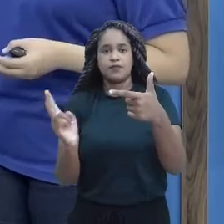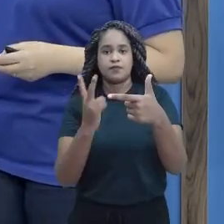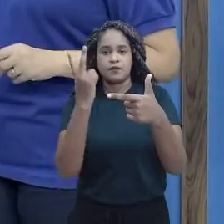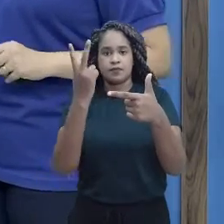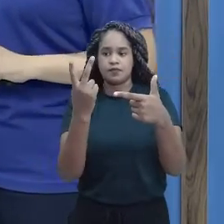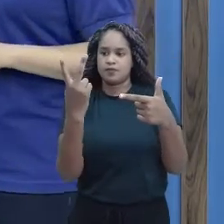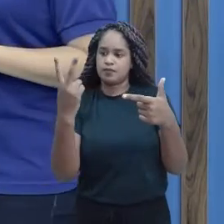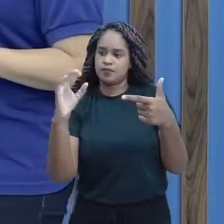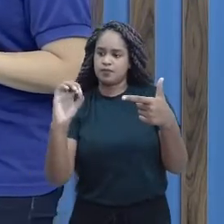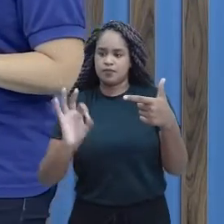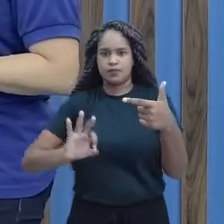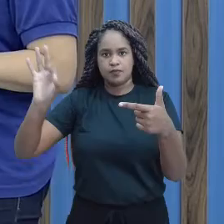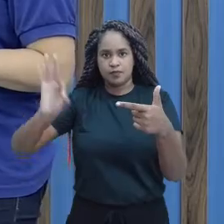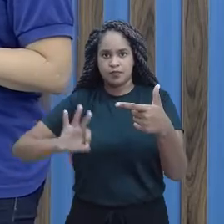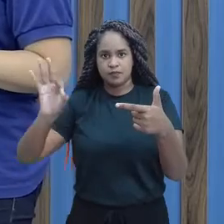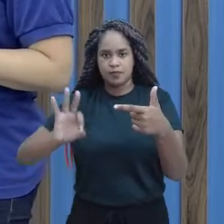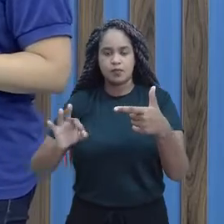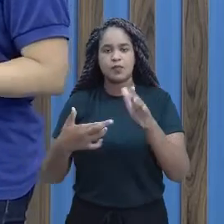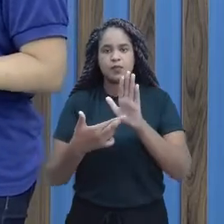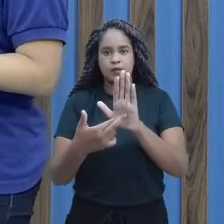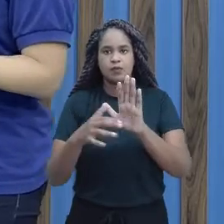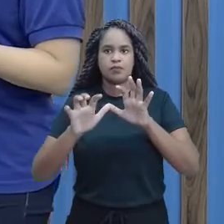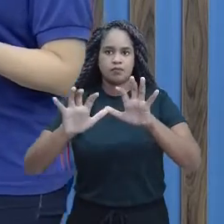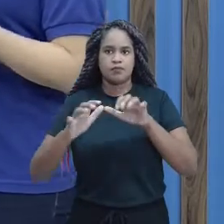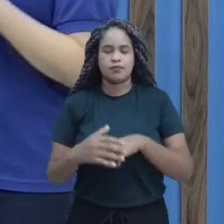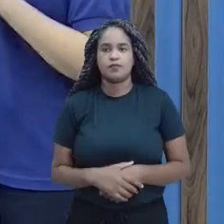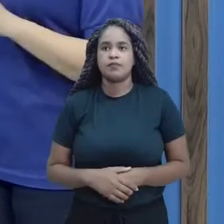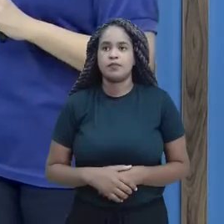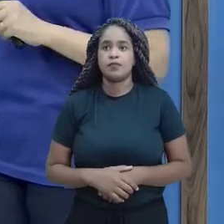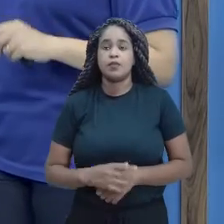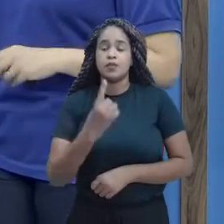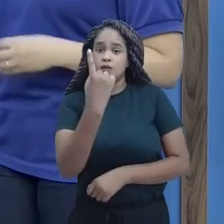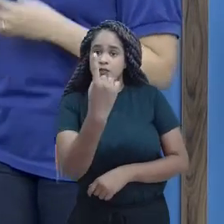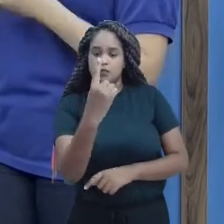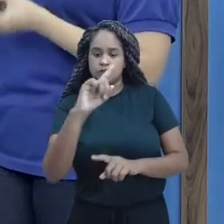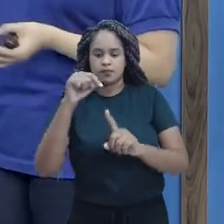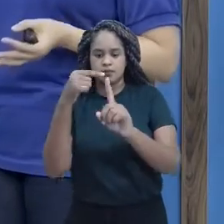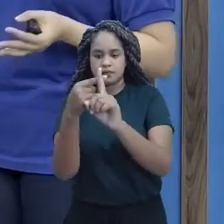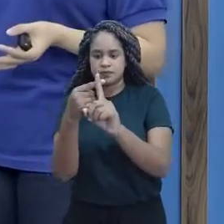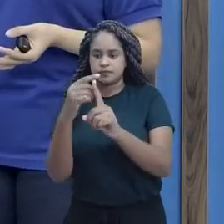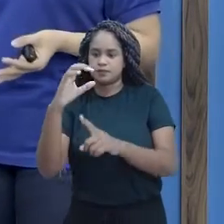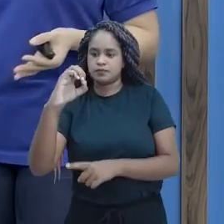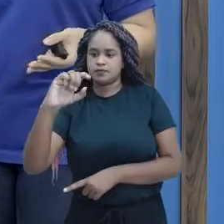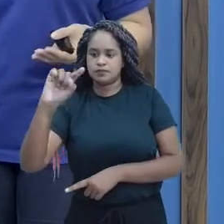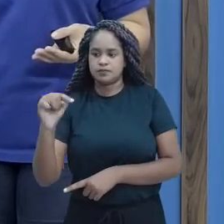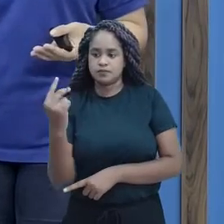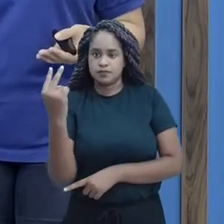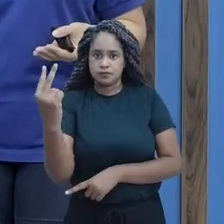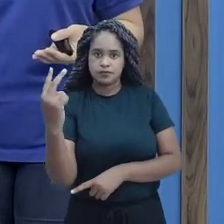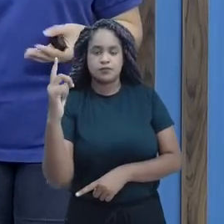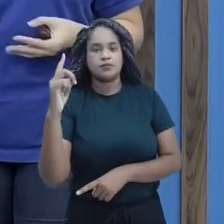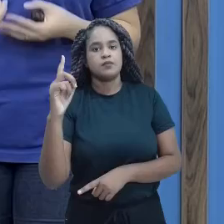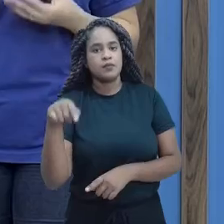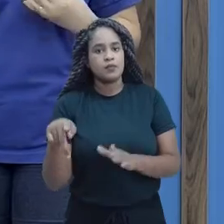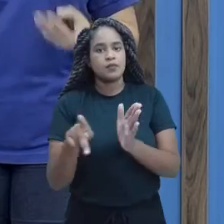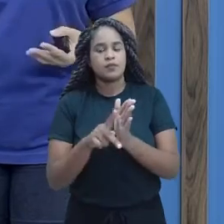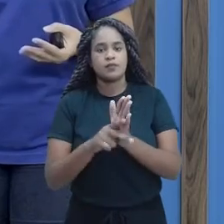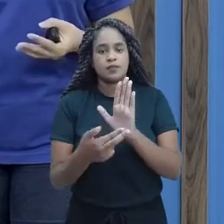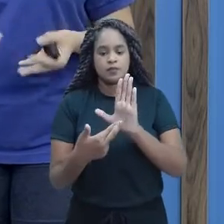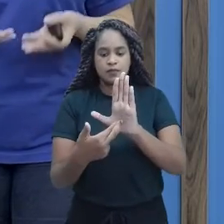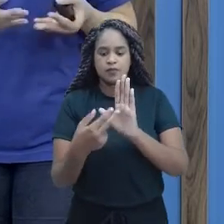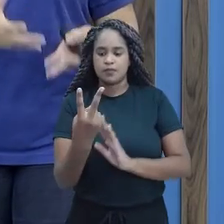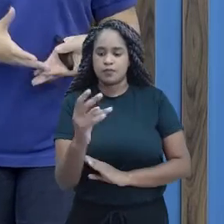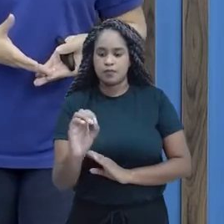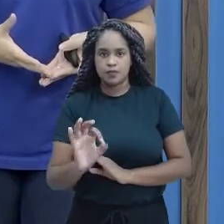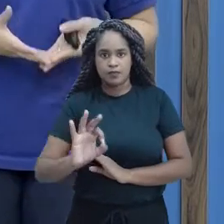desconto aí do 20%. E a gente vai ter 1 mais 0,2, também utilizando a representação do mesmo número, né, do